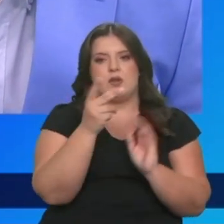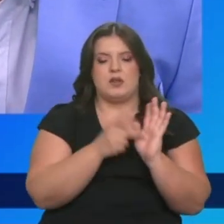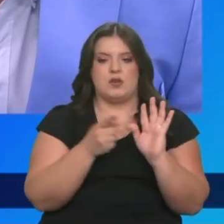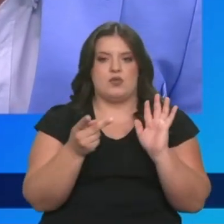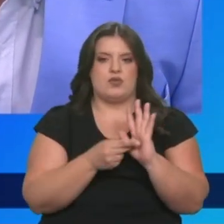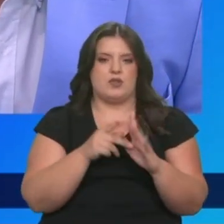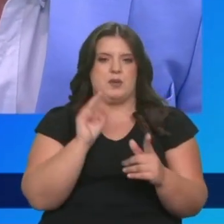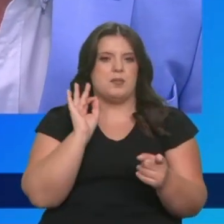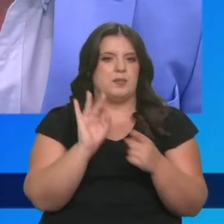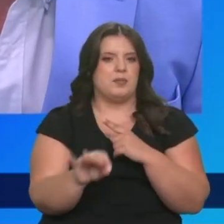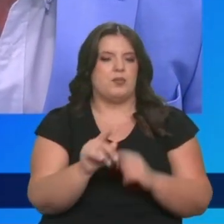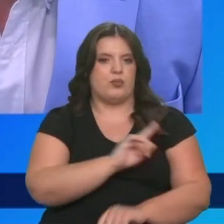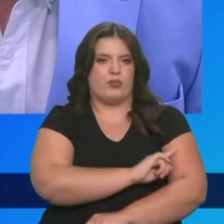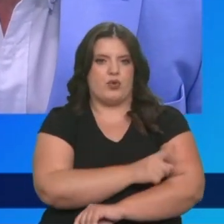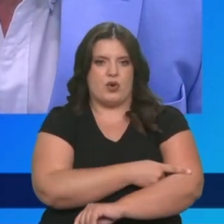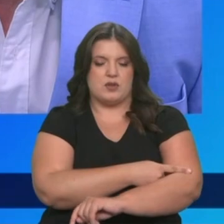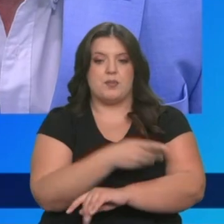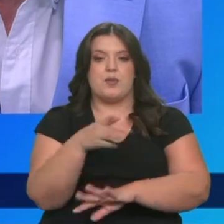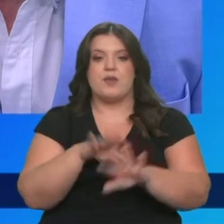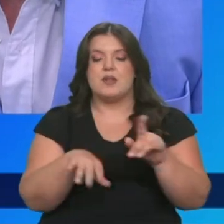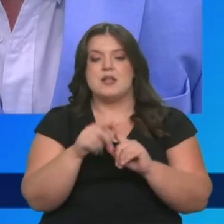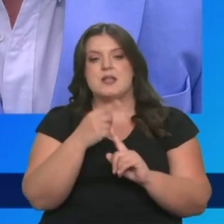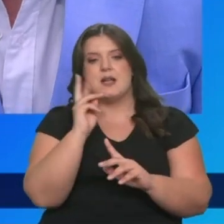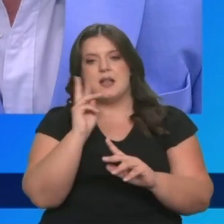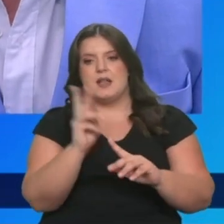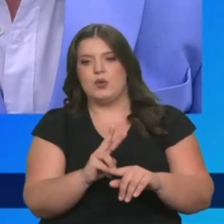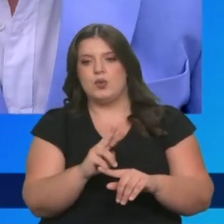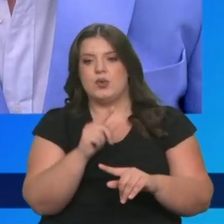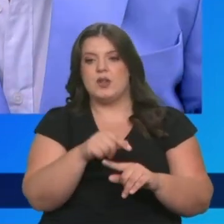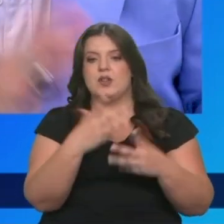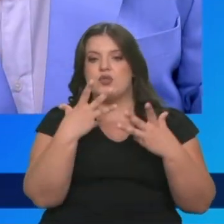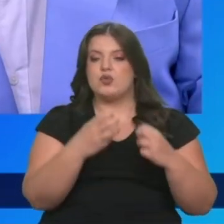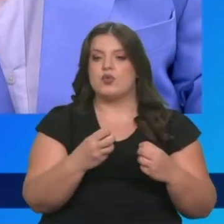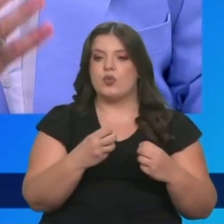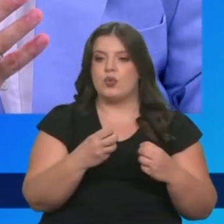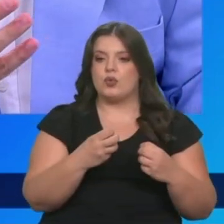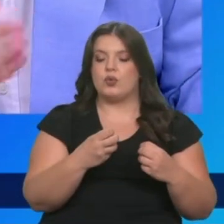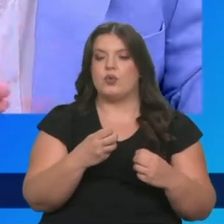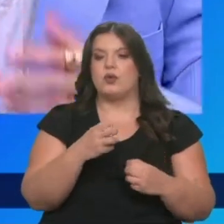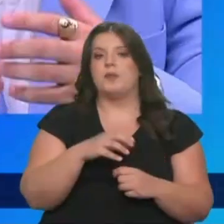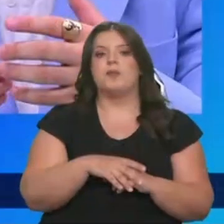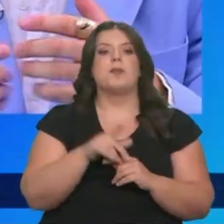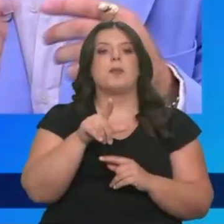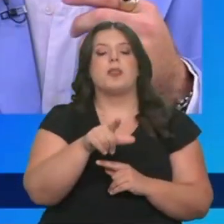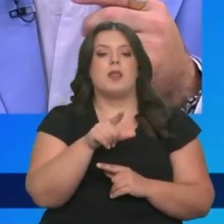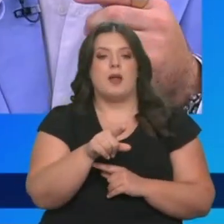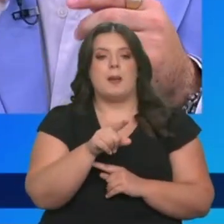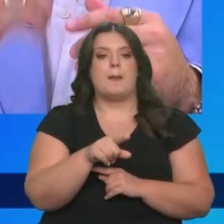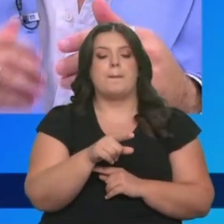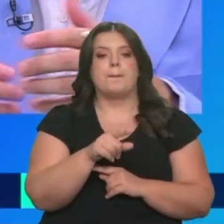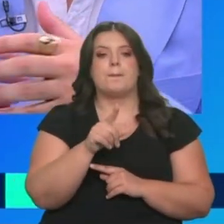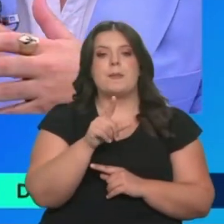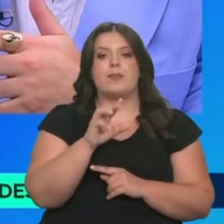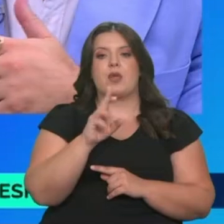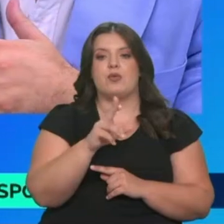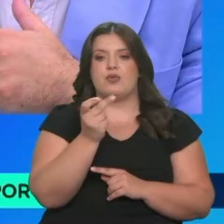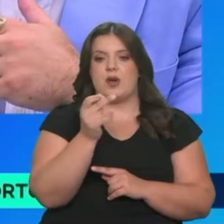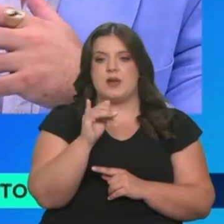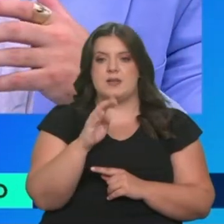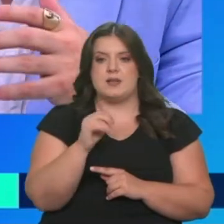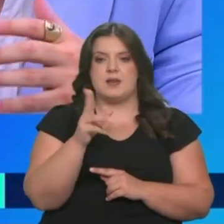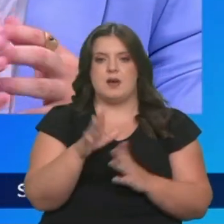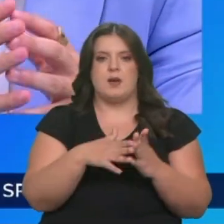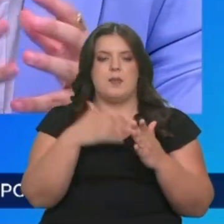até particularmente poderosa para fazer a leitura desse quão escuro é o espaço. É a New Horizons. A New Horizons, que já está muito